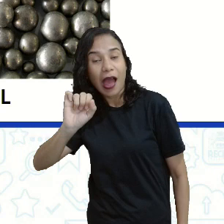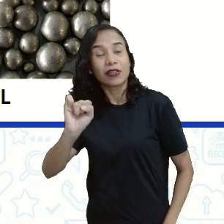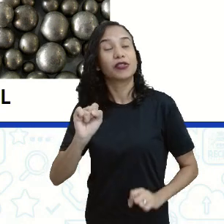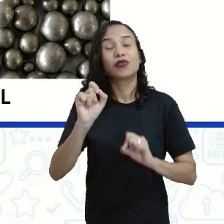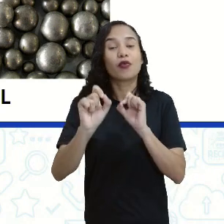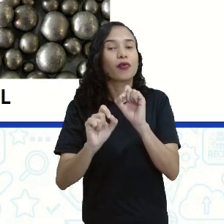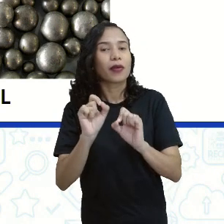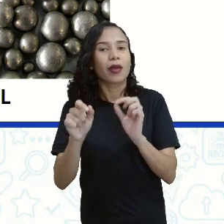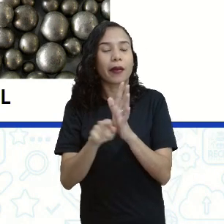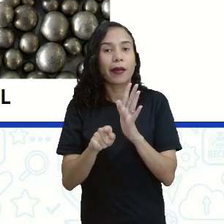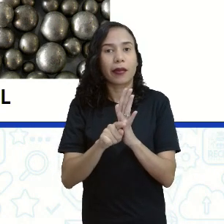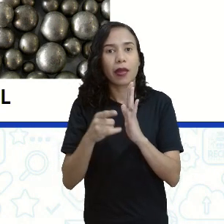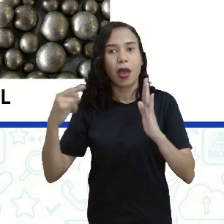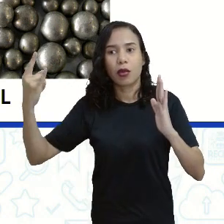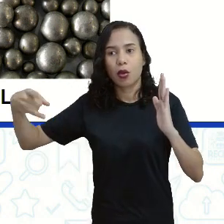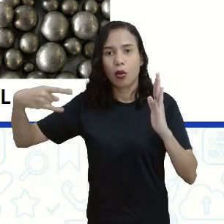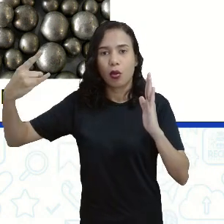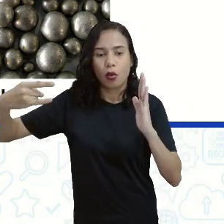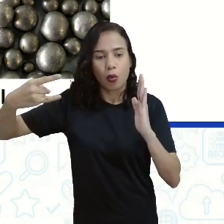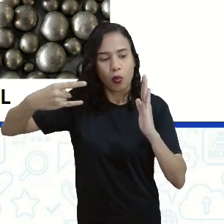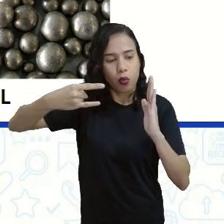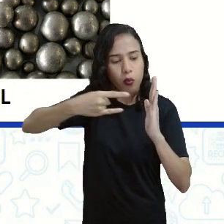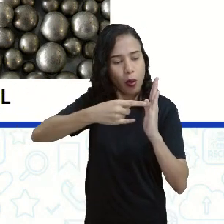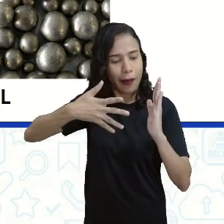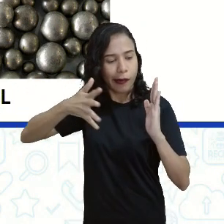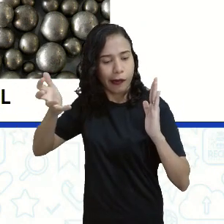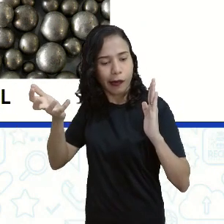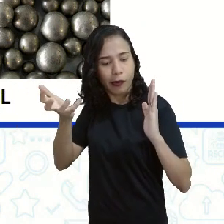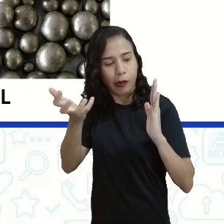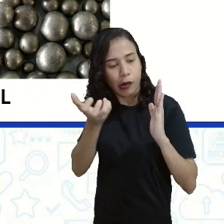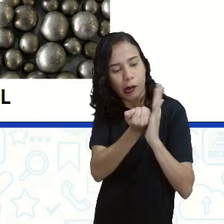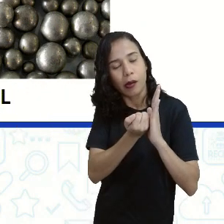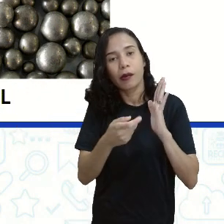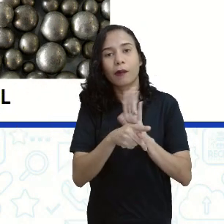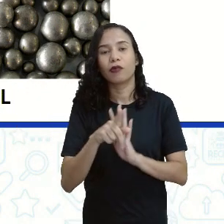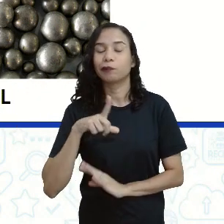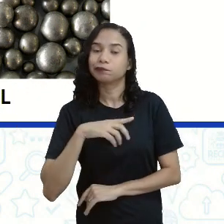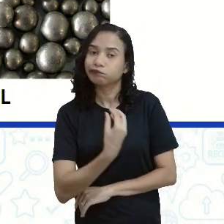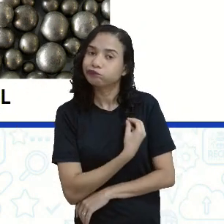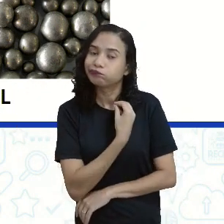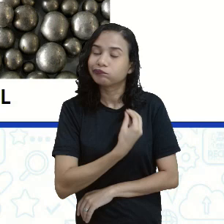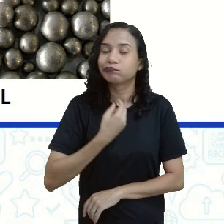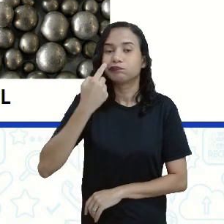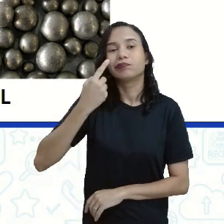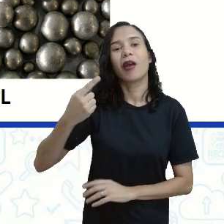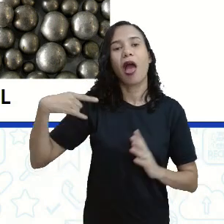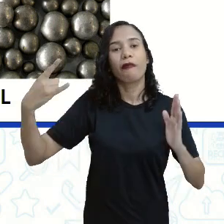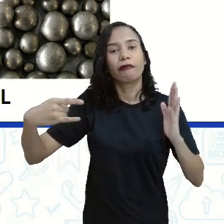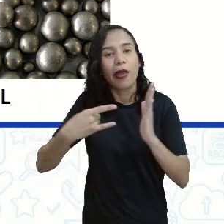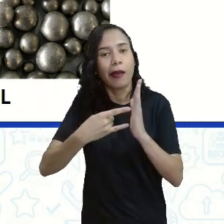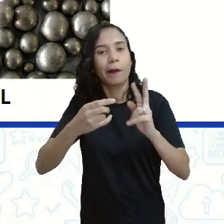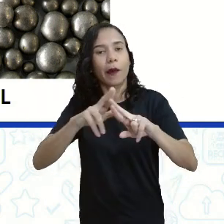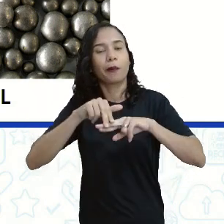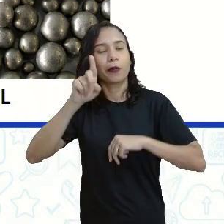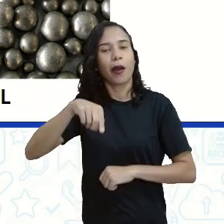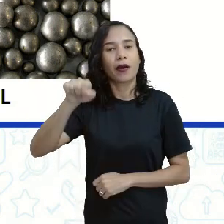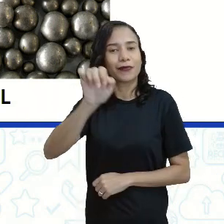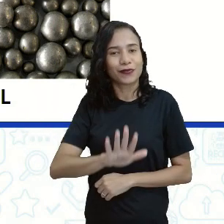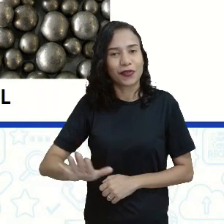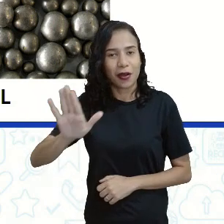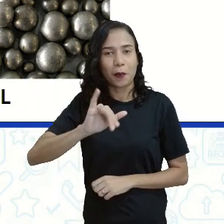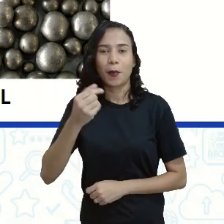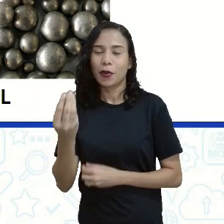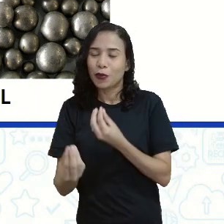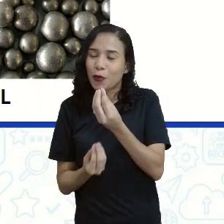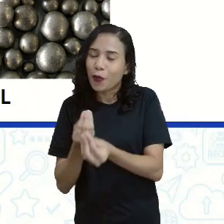são atraídas pelo campo magnético externo de um ímã. Então, geralmente, são substâncias